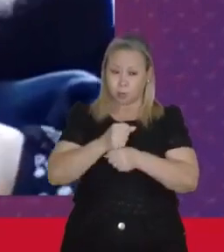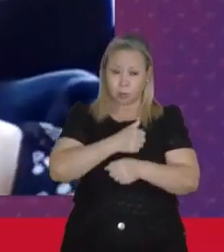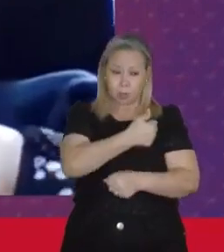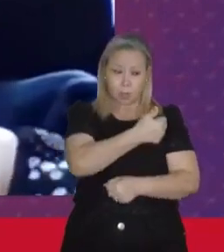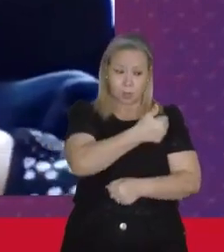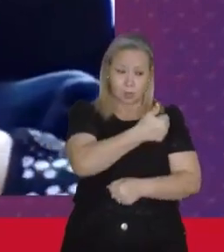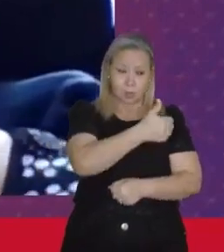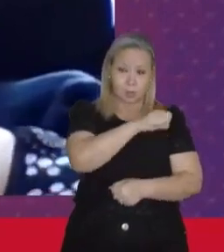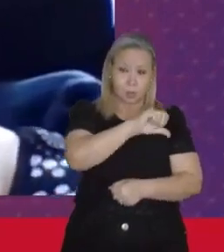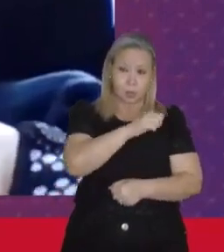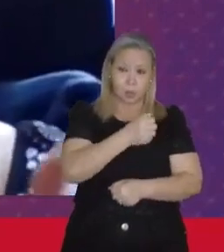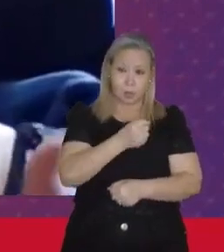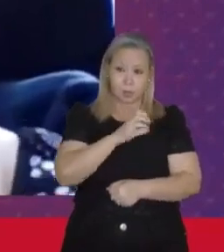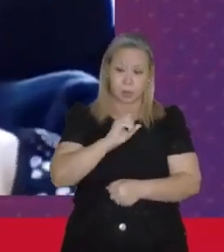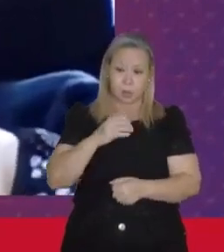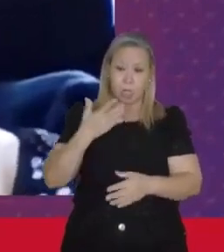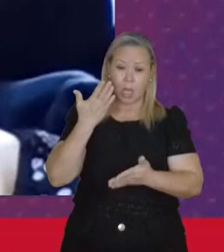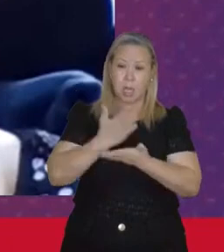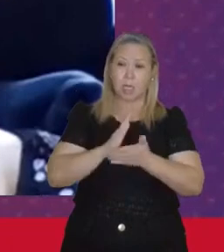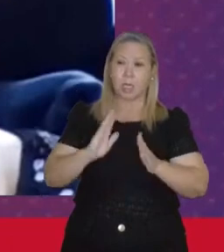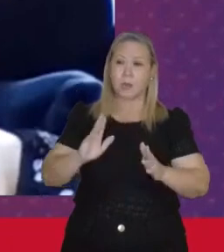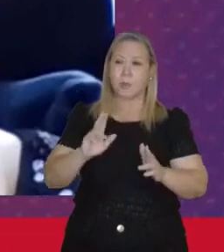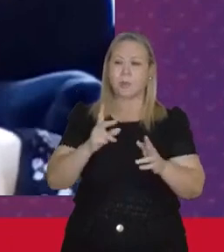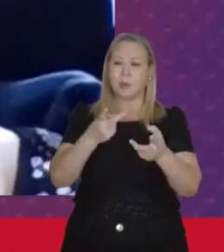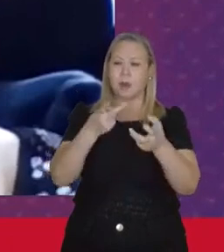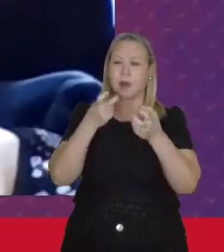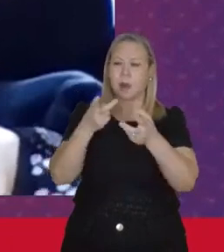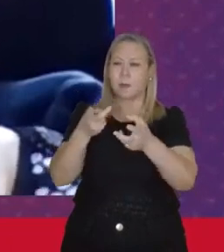nós rompemos com a visão